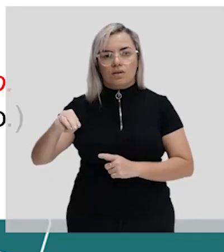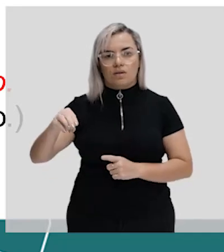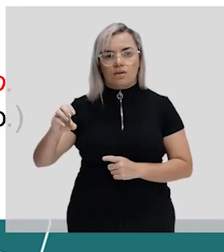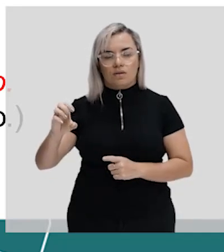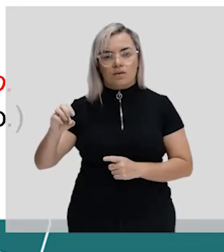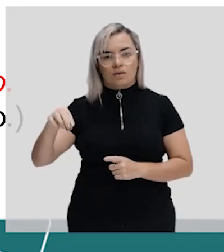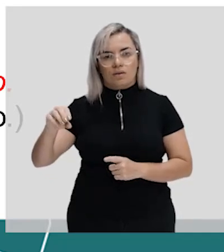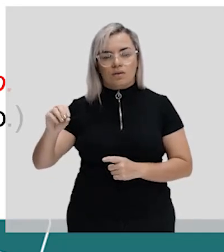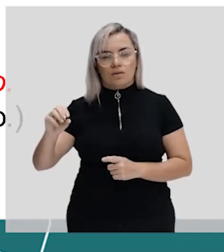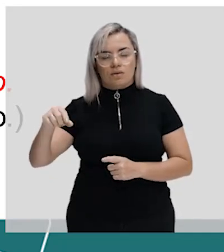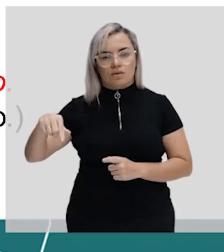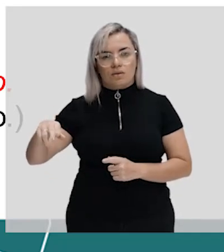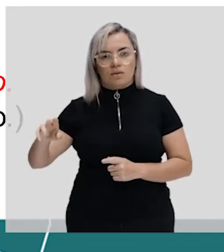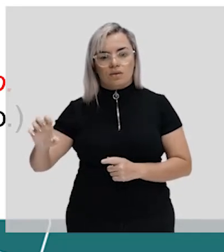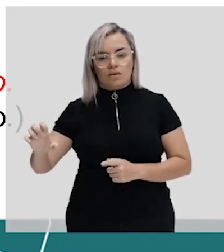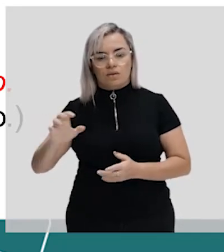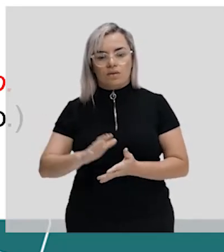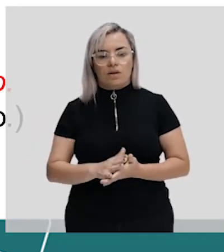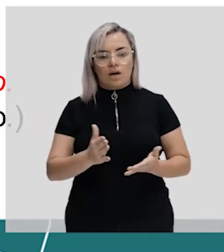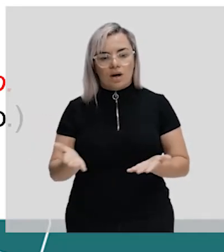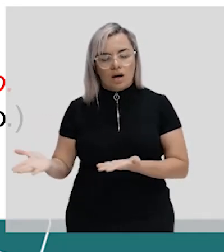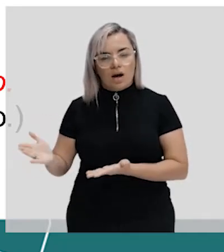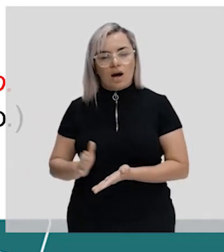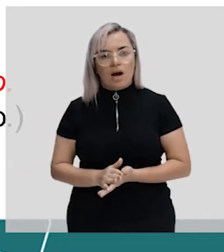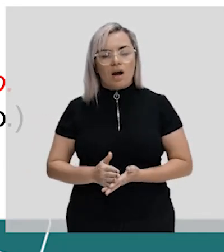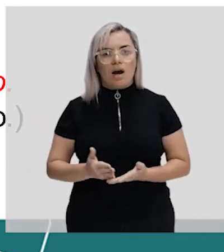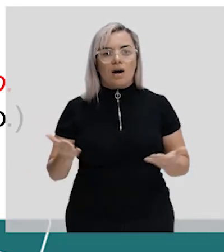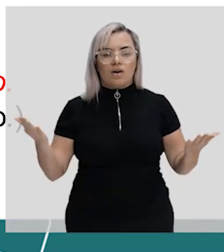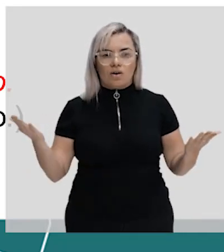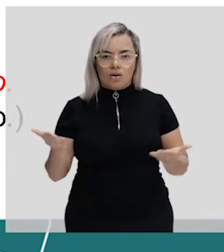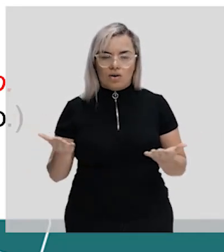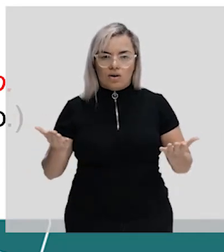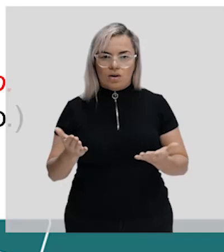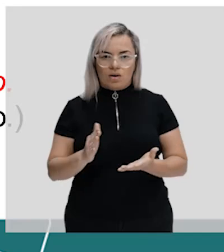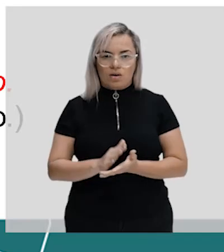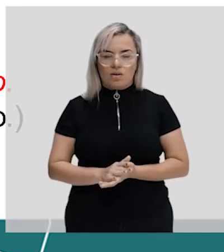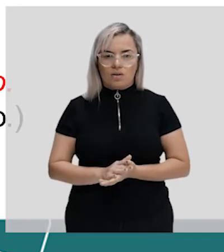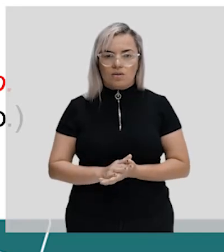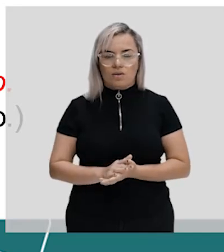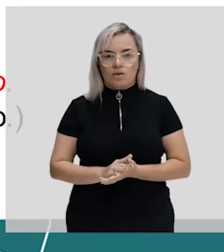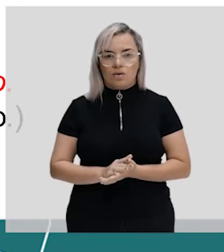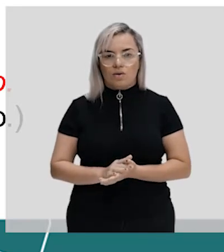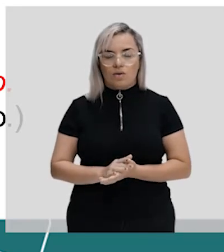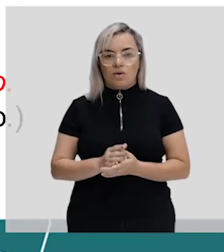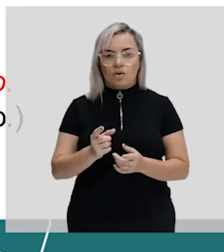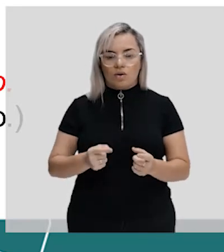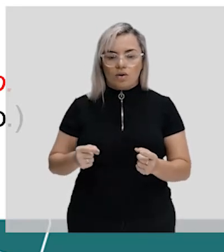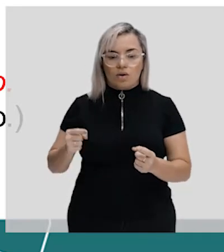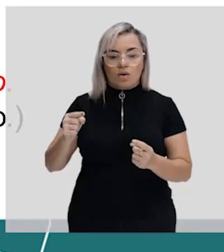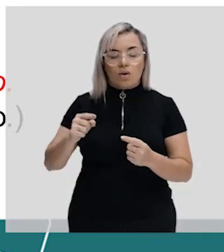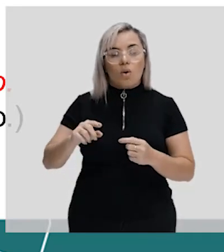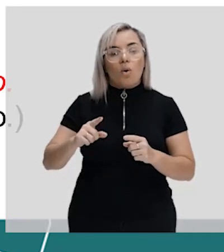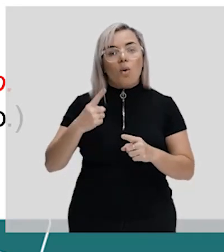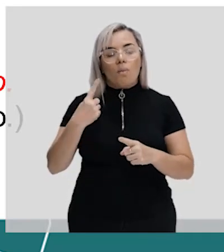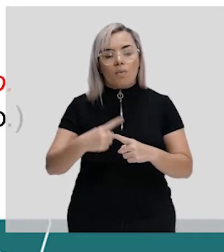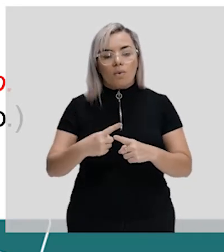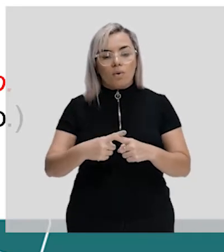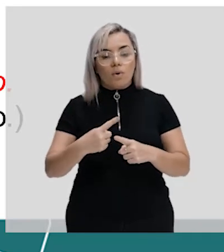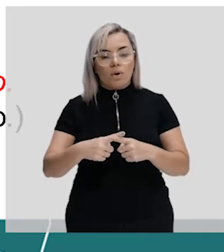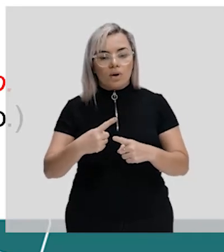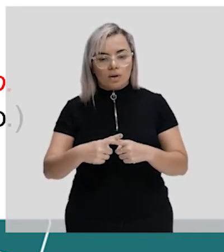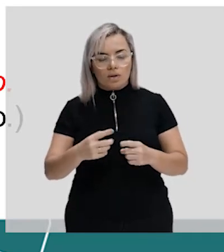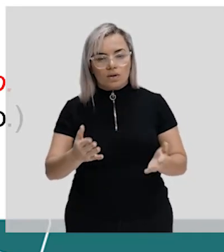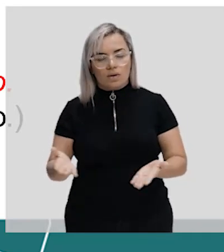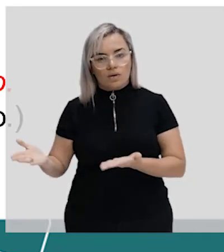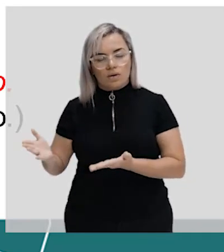aquelas que expressam causa ou motivo. Coloca lá, causales, entre parênteses, causa e